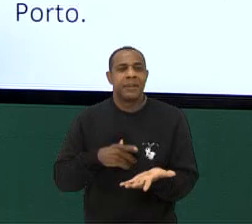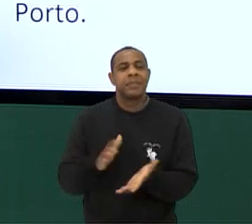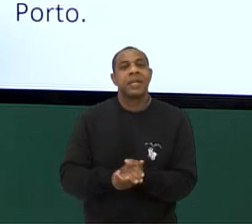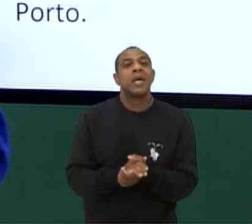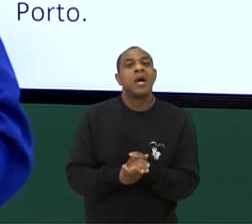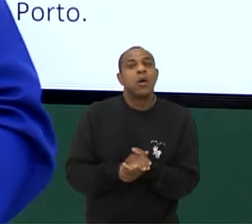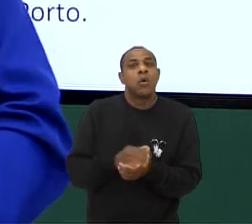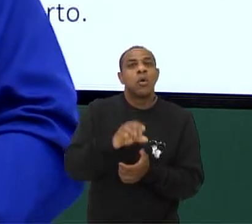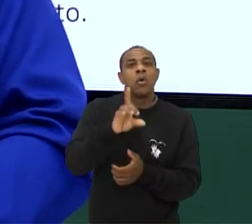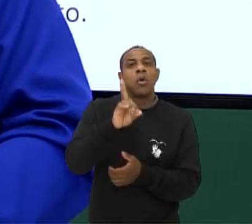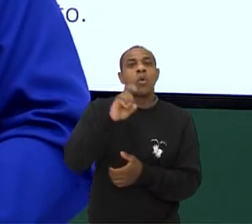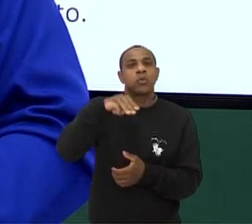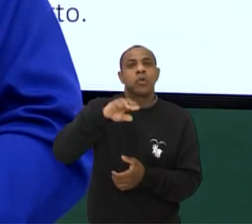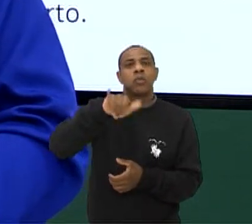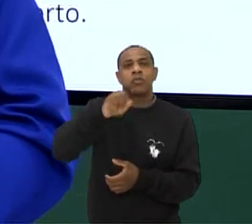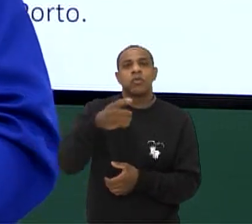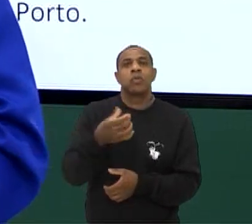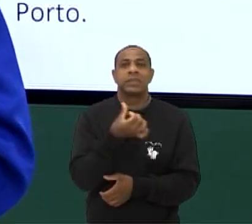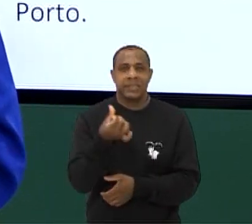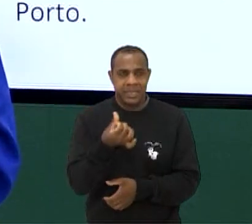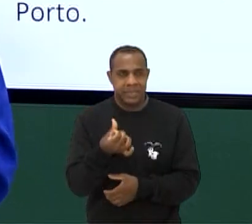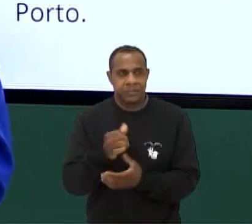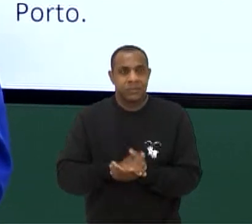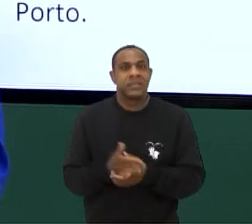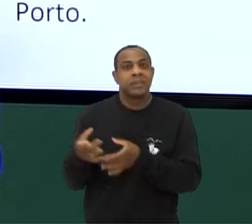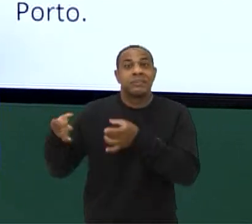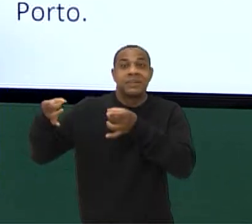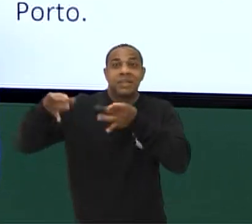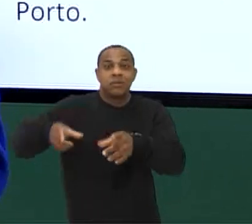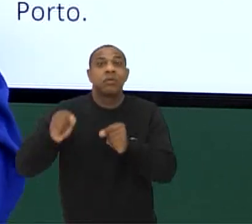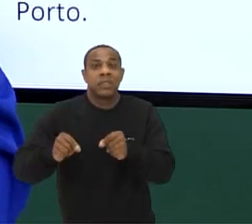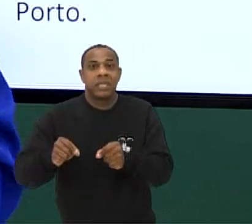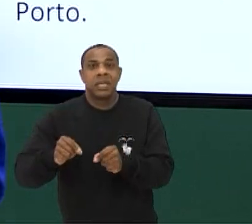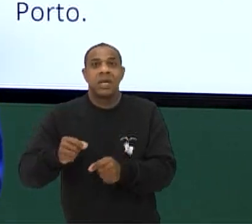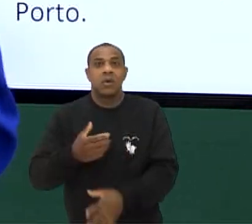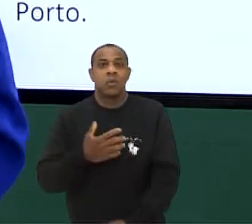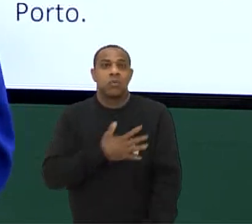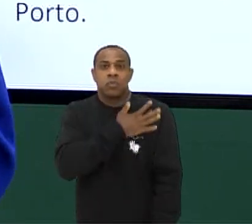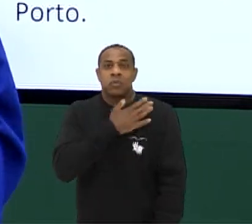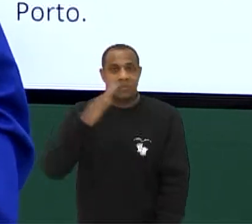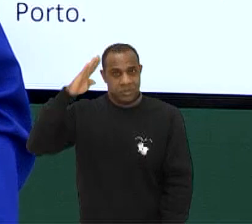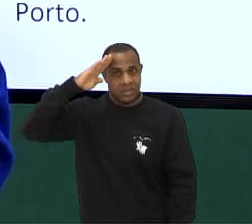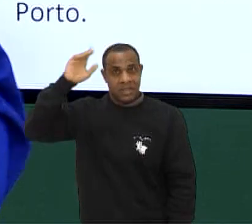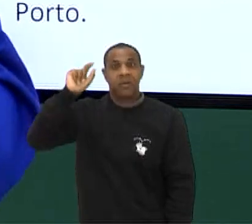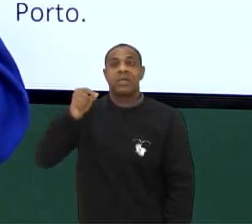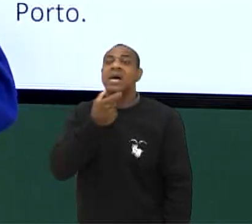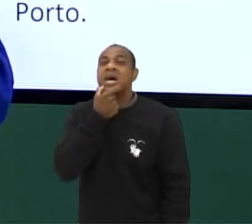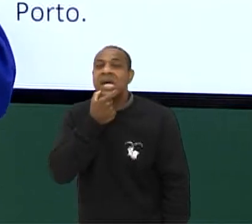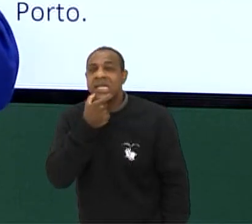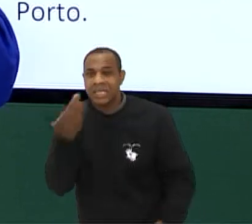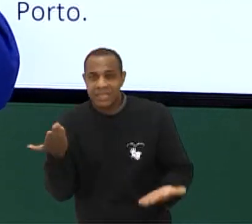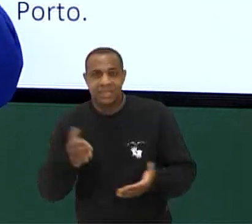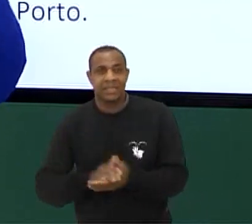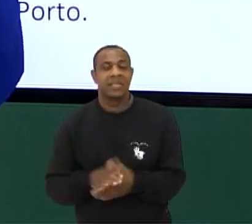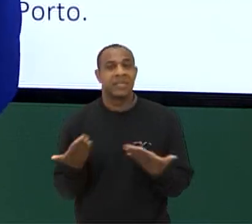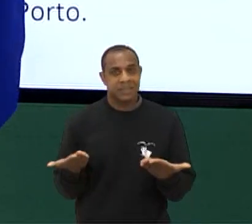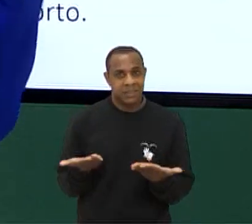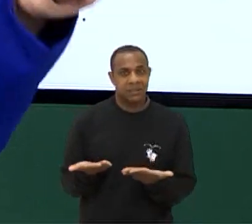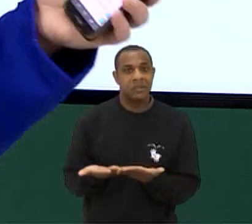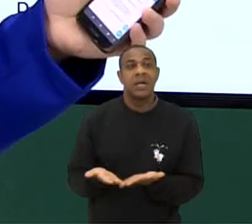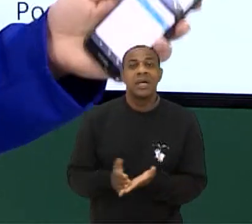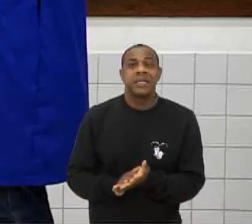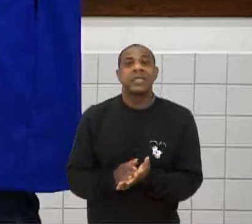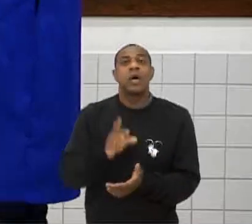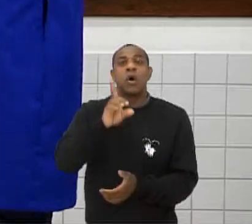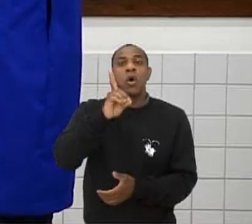VI deixou Portugal no governo de um general britânico, um general inglês. E esse cara passou a governar. E Dom João VI ficou bem de boa